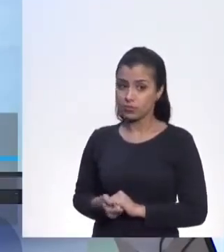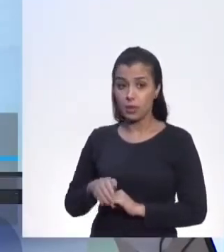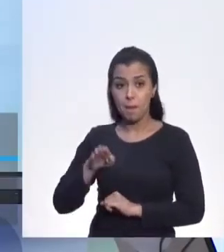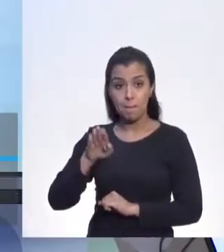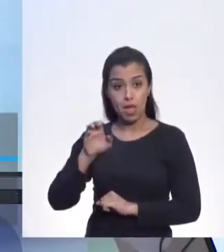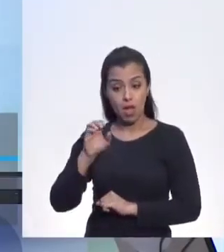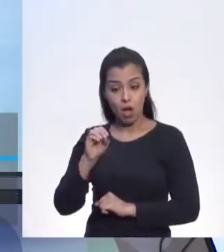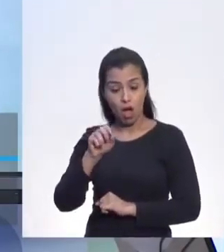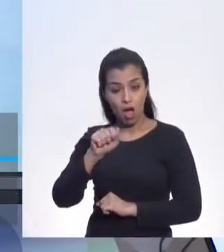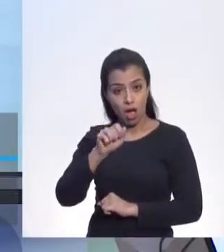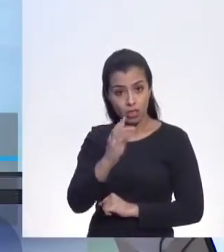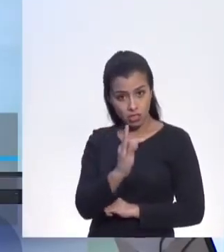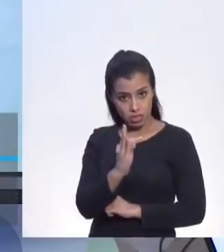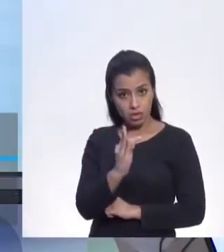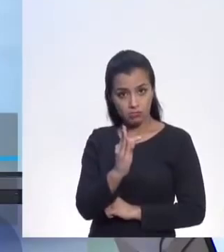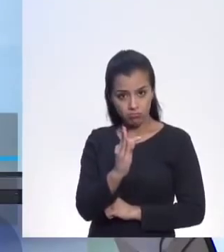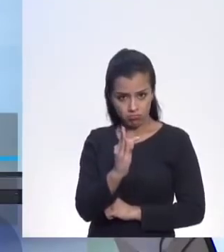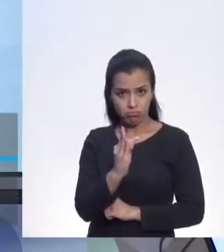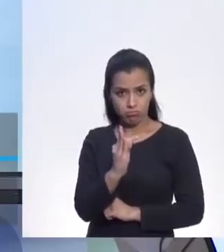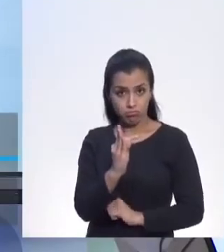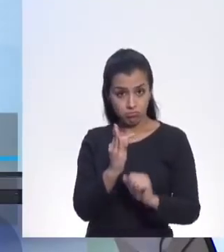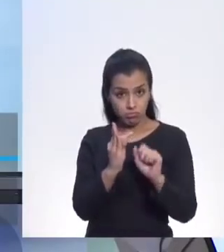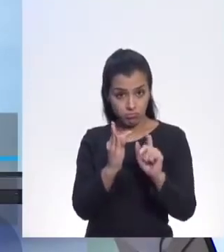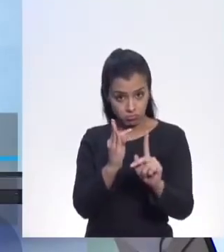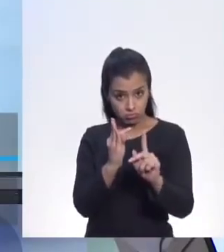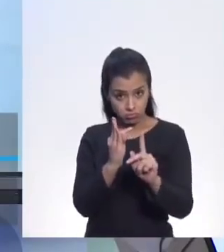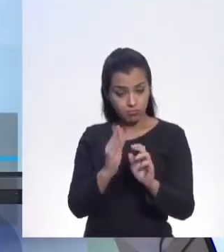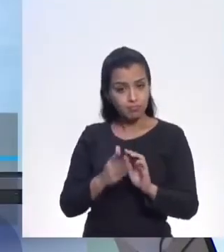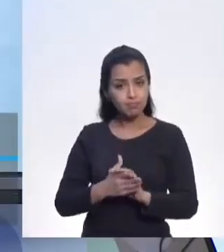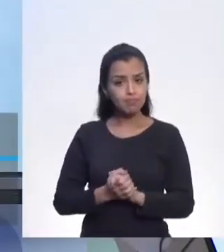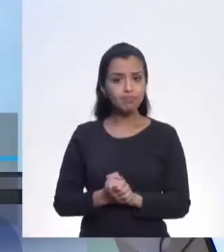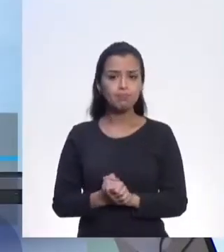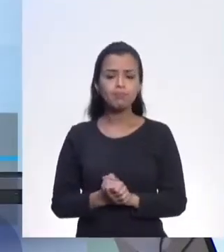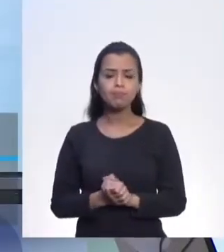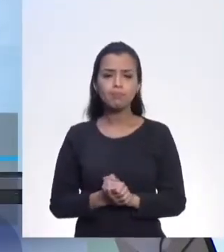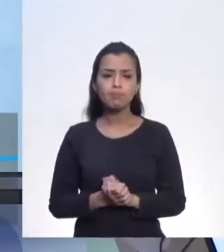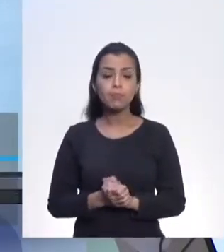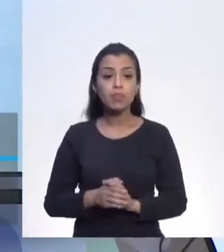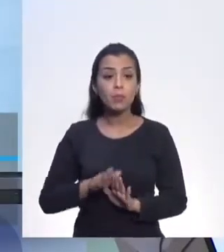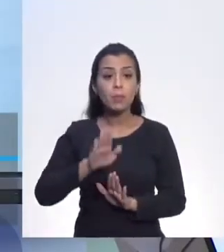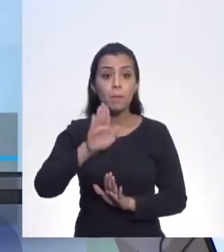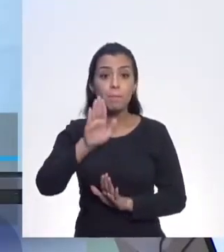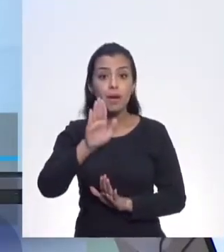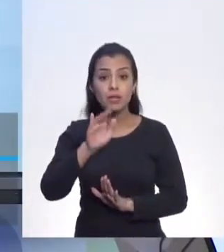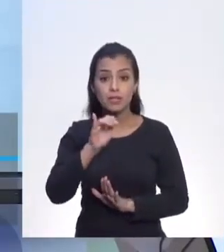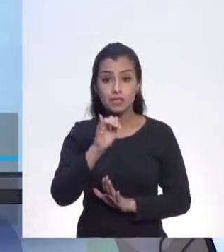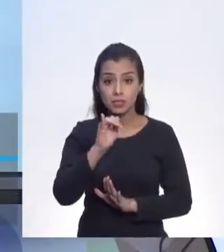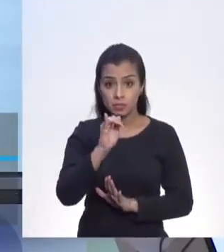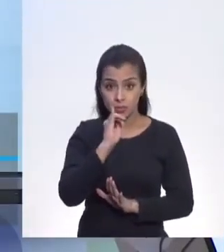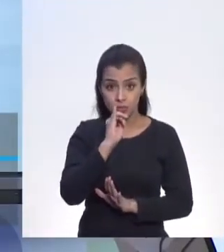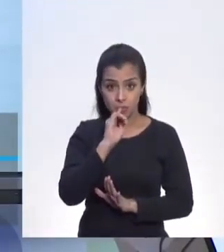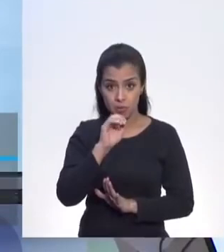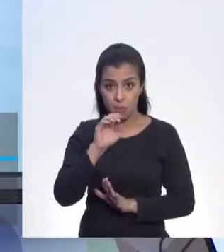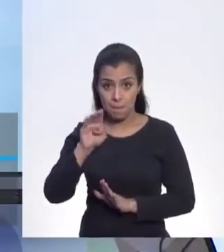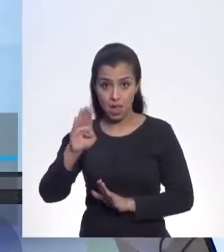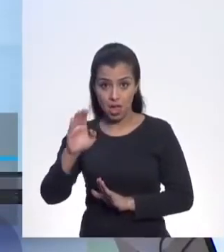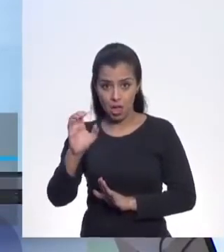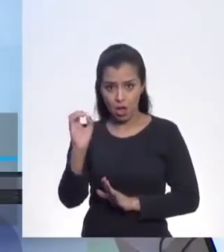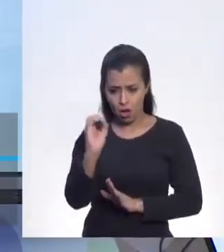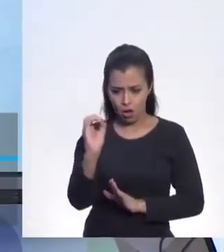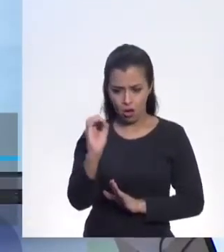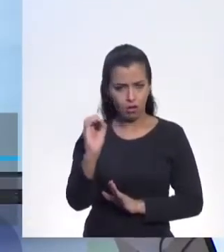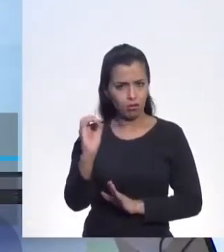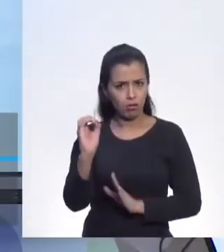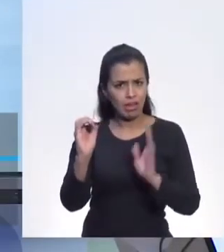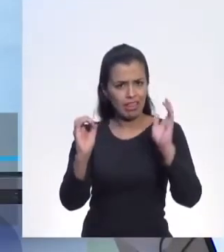B-O-A-T, ok? Muito bem. Mas, ao invés de ter o O na segunda posição, eu posso ter o